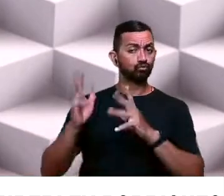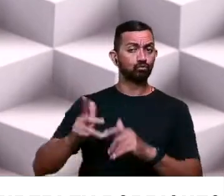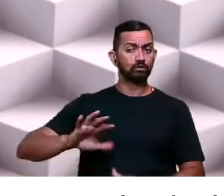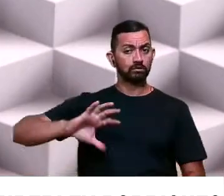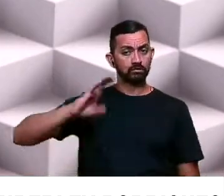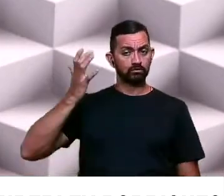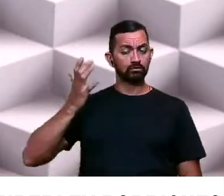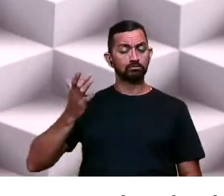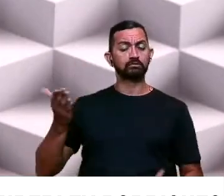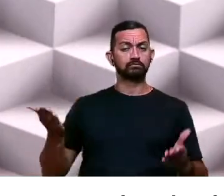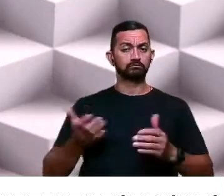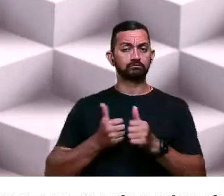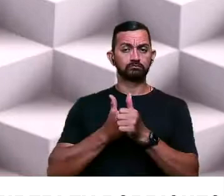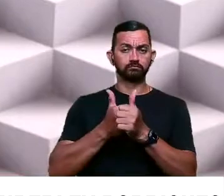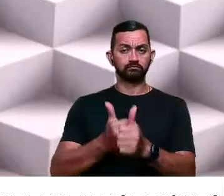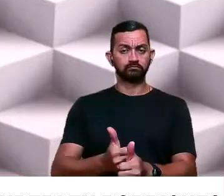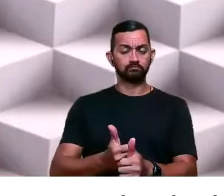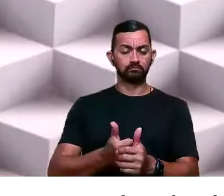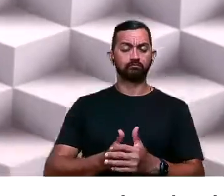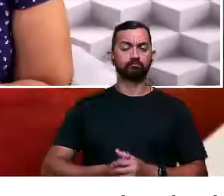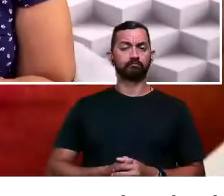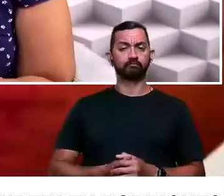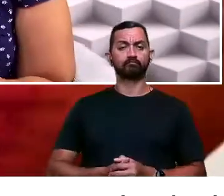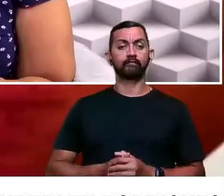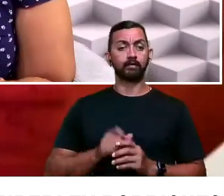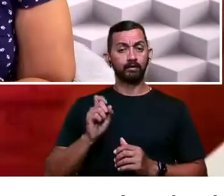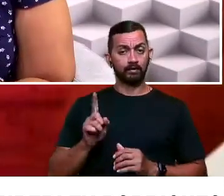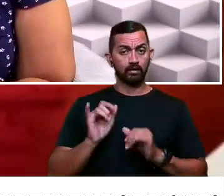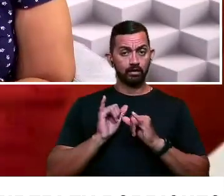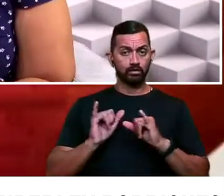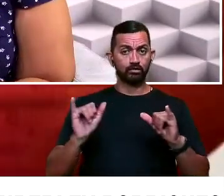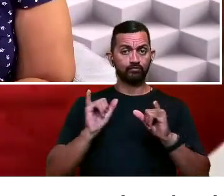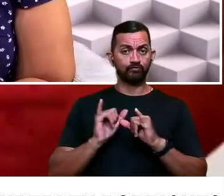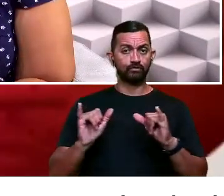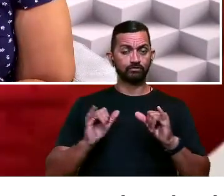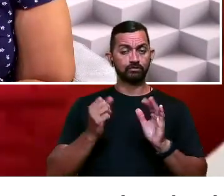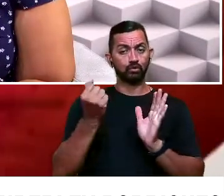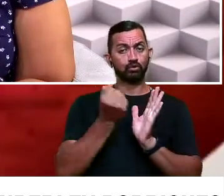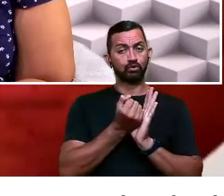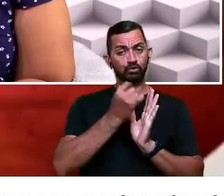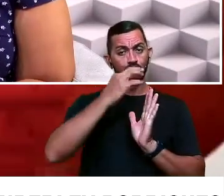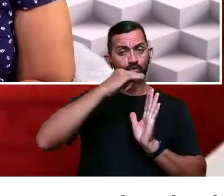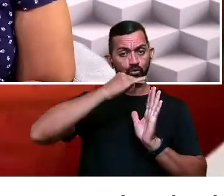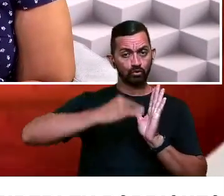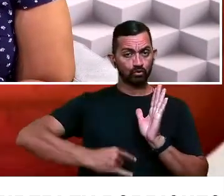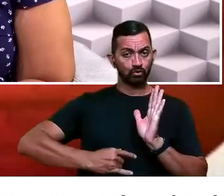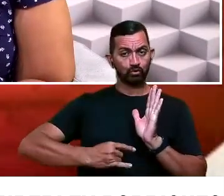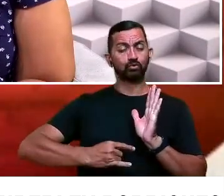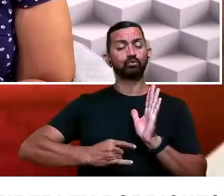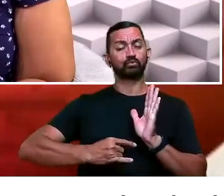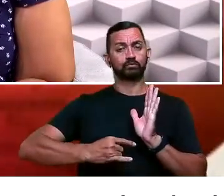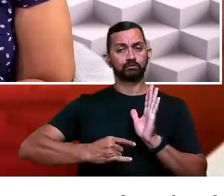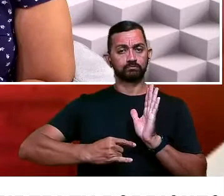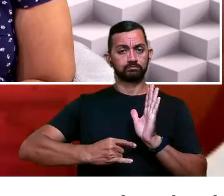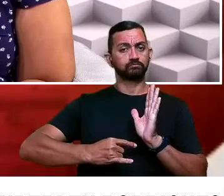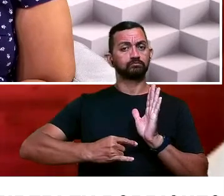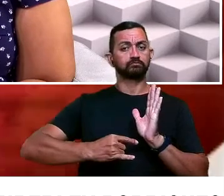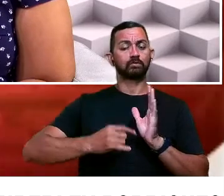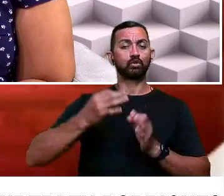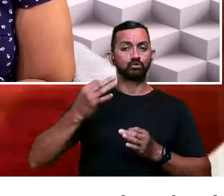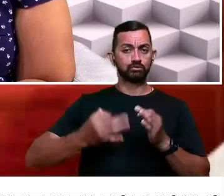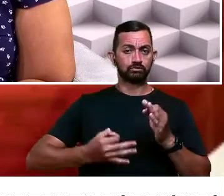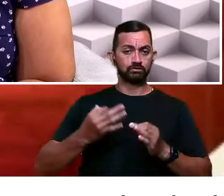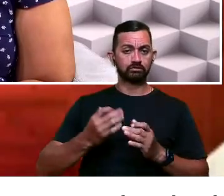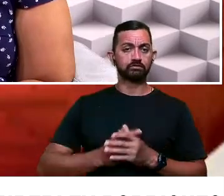o que aconteceu e a gente vem acompanhando desde o início, né? Essa é a informação que tem no documento da justiça. A gente tem a imagem da vítima,